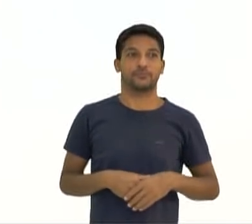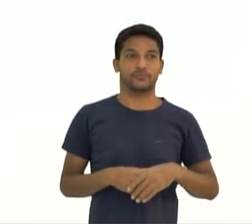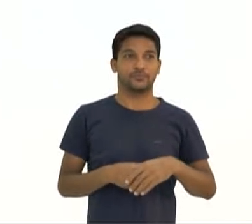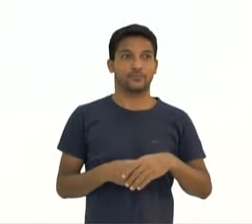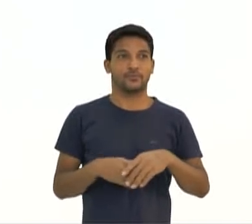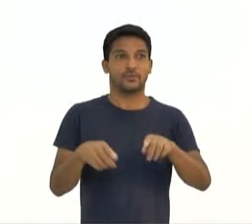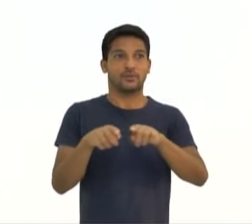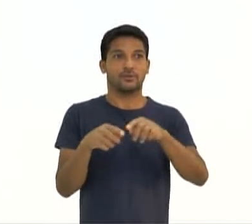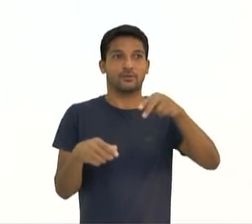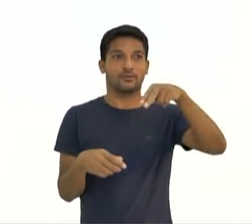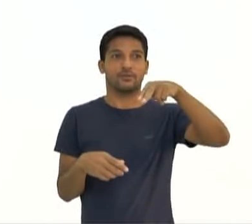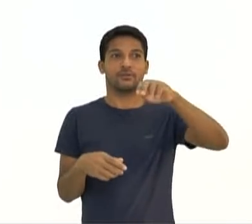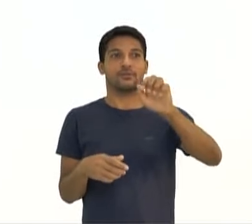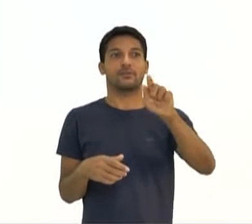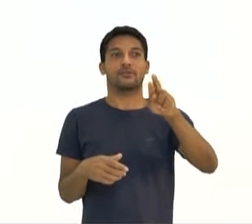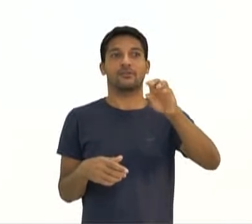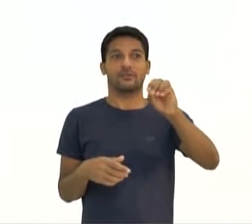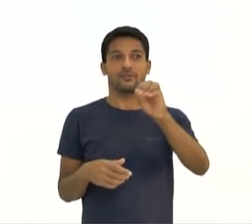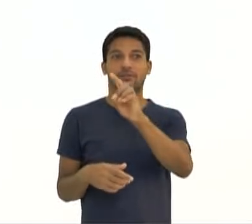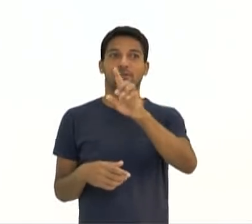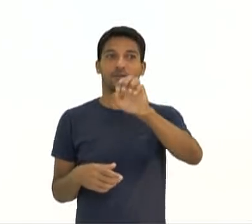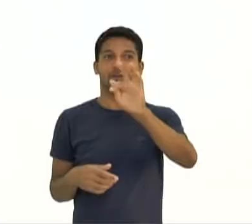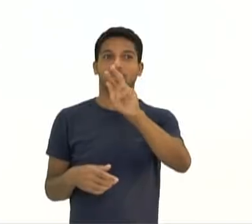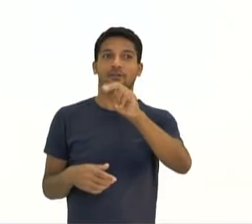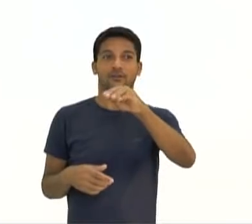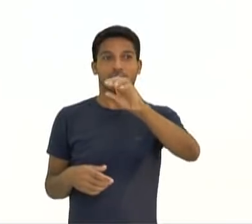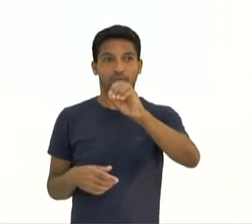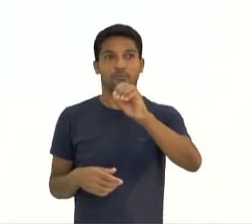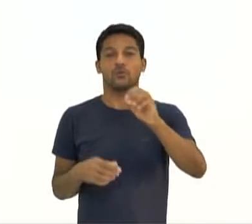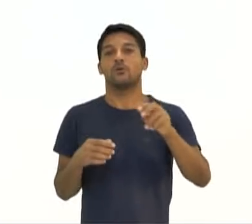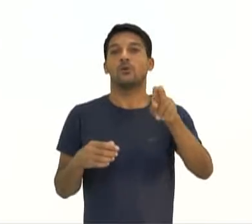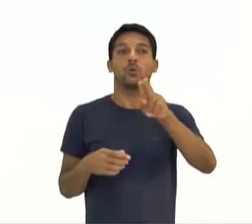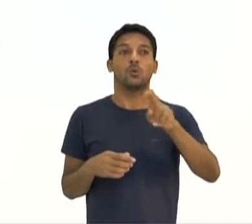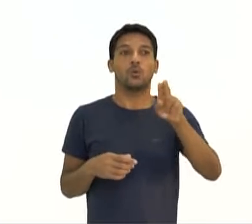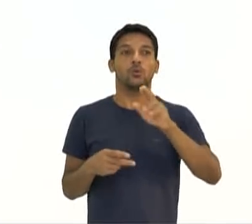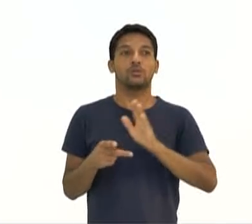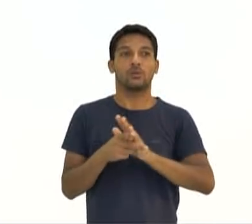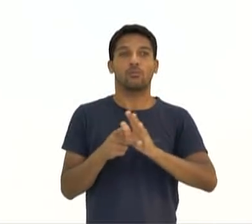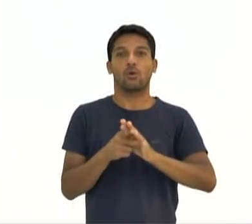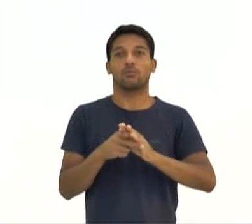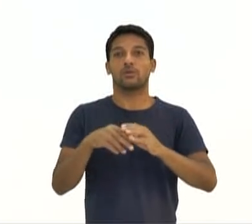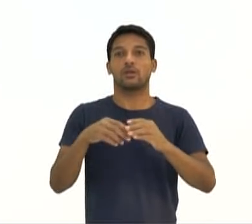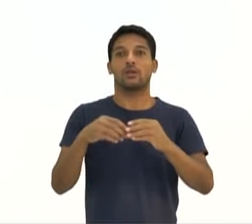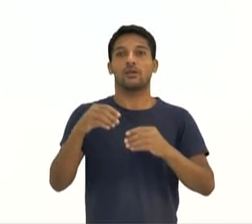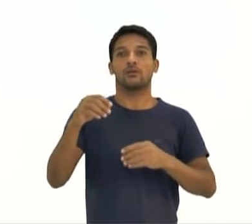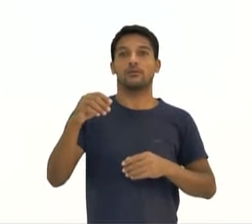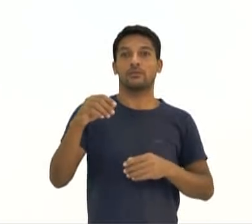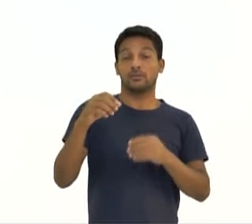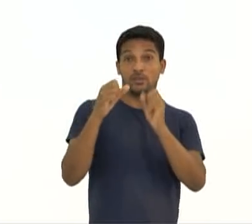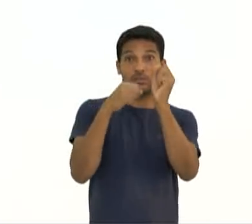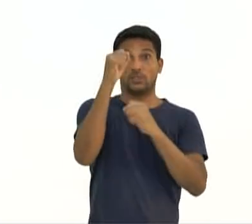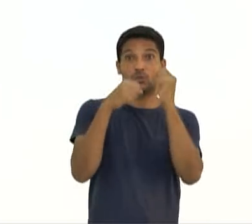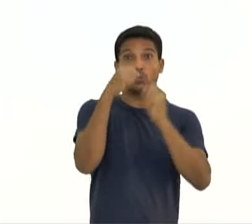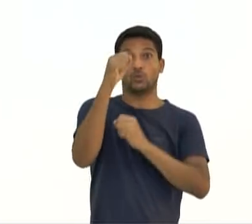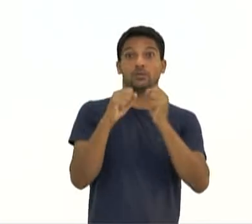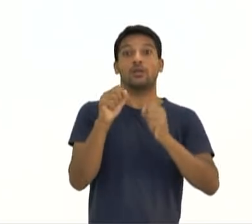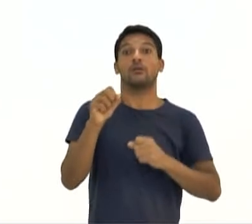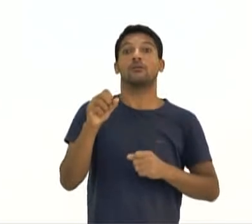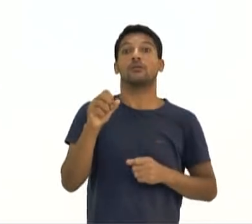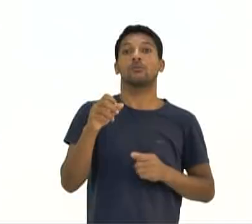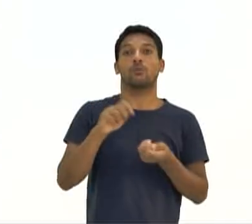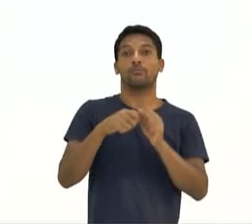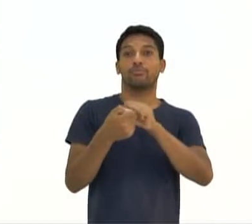negro de fumo é usado em pigmentos e na indústria da borracha, e o carvão ativado na descoloração do açúcar, absorção de